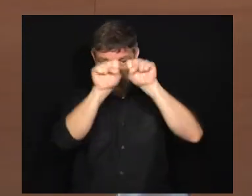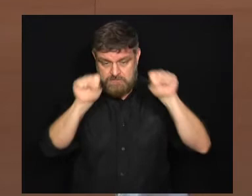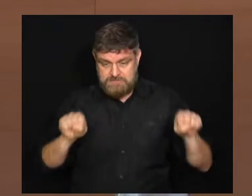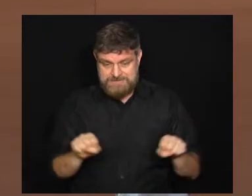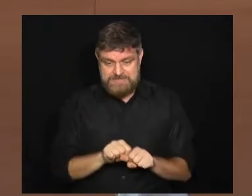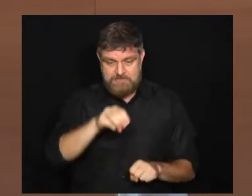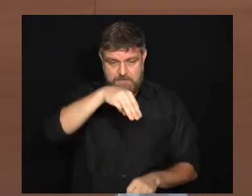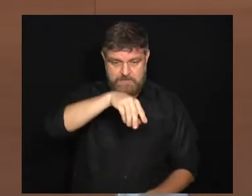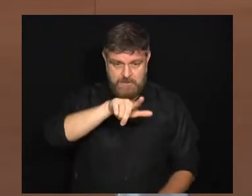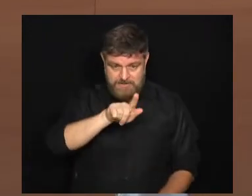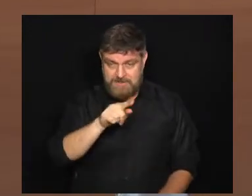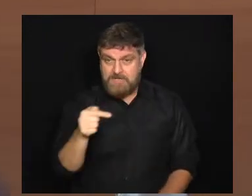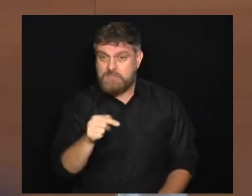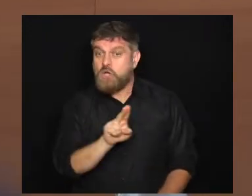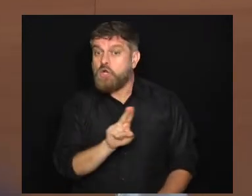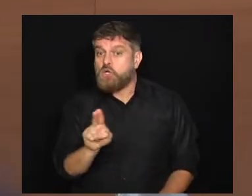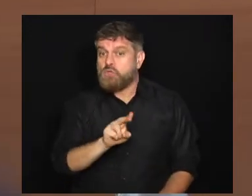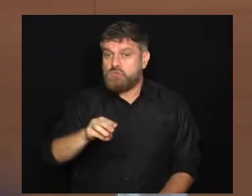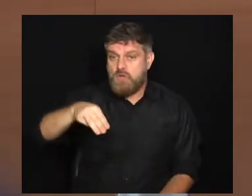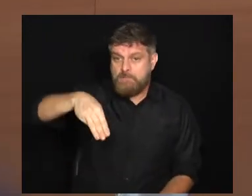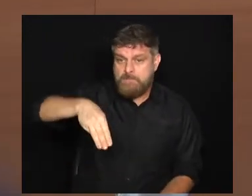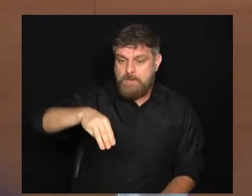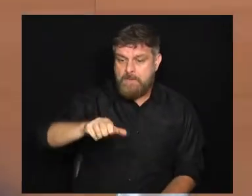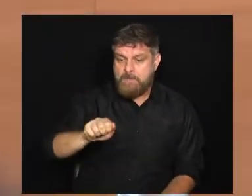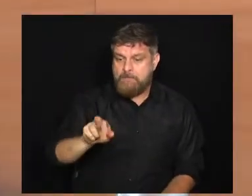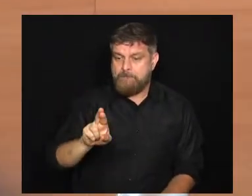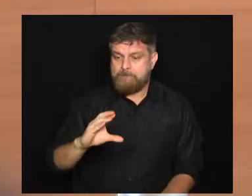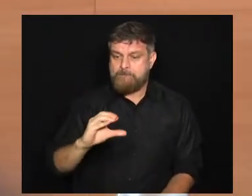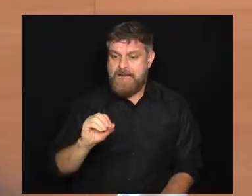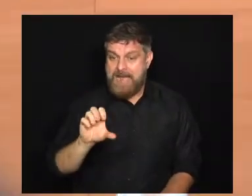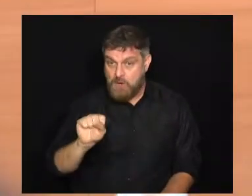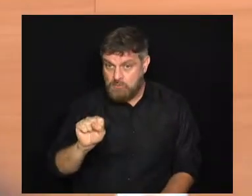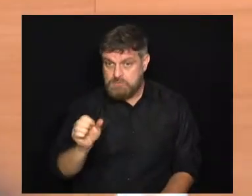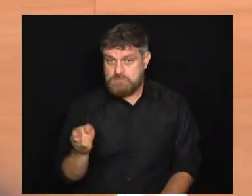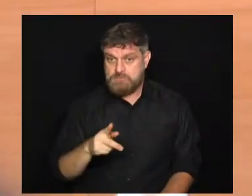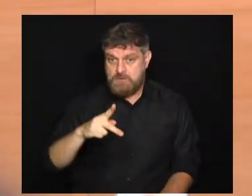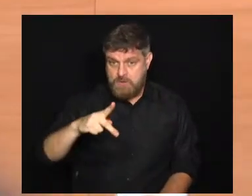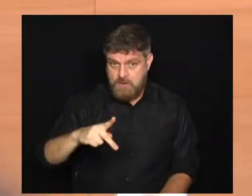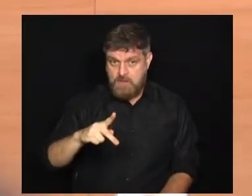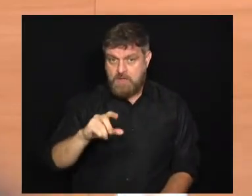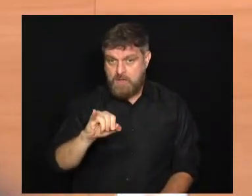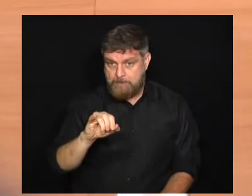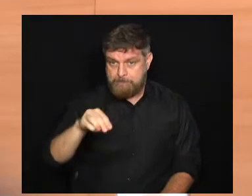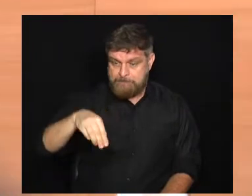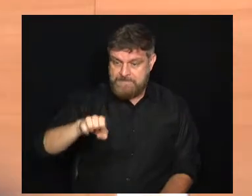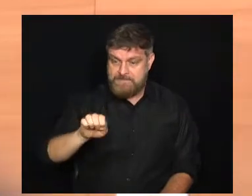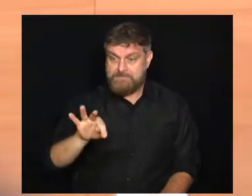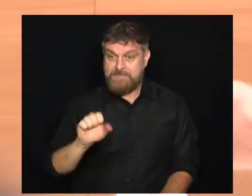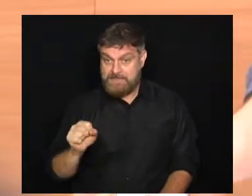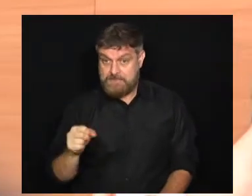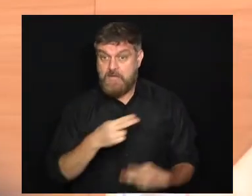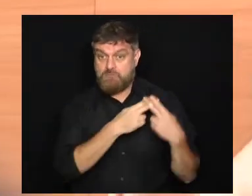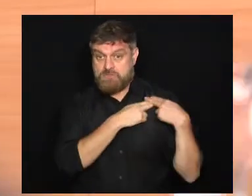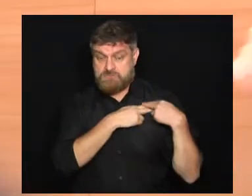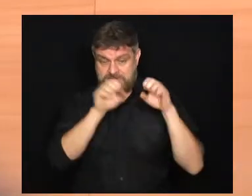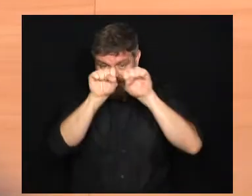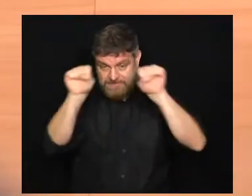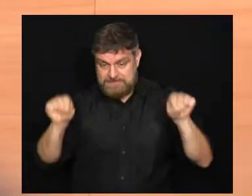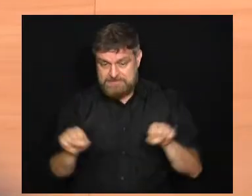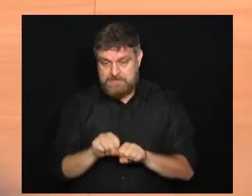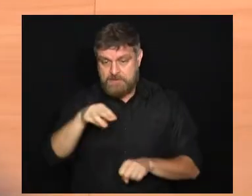Pimenta, que para todos nós foi um grau de surpresa muito grande. E, de